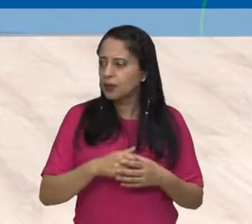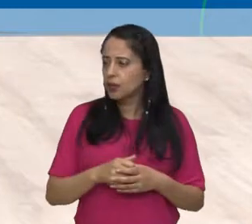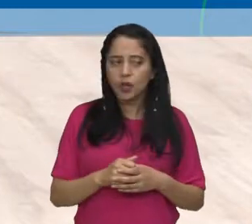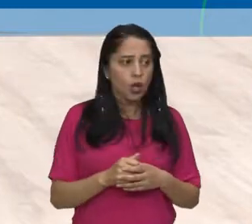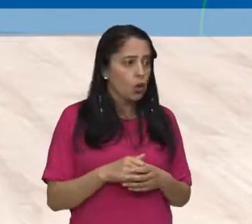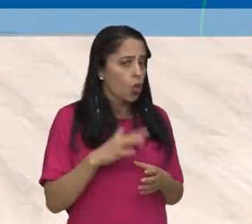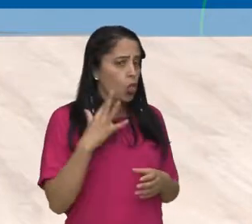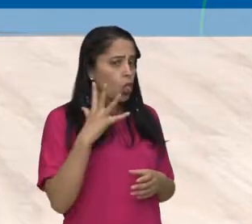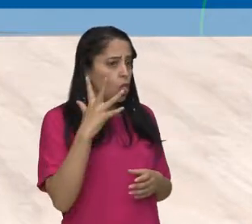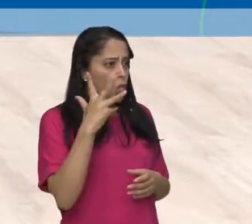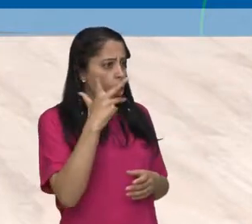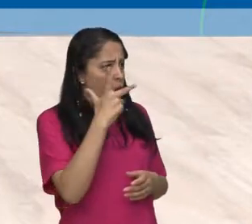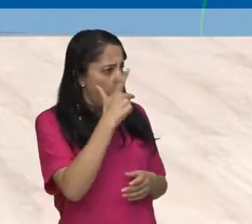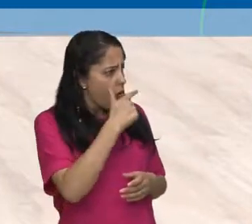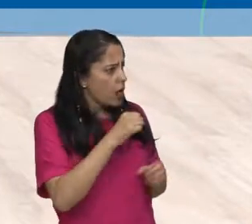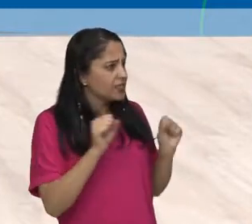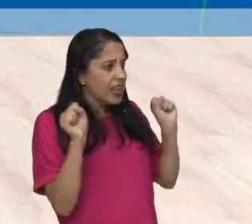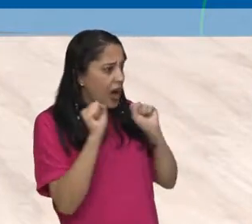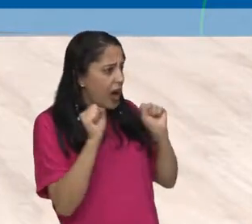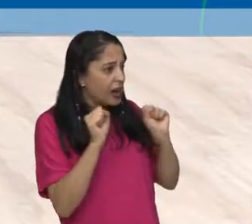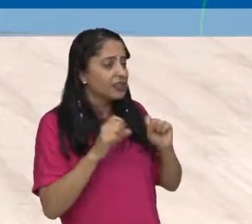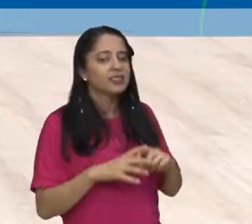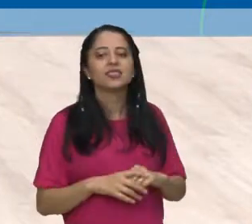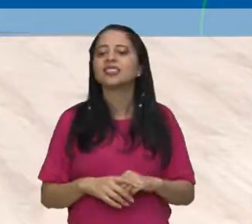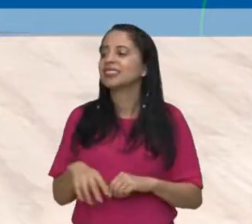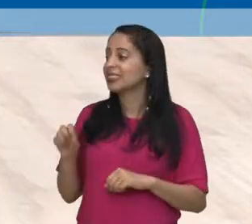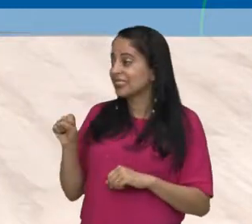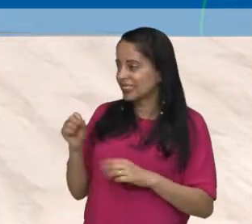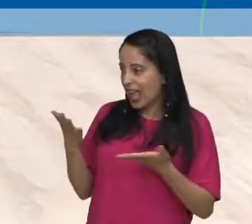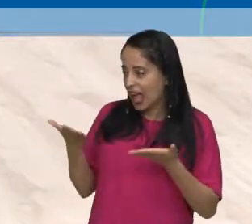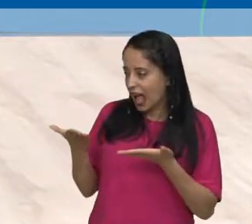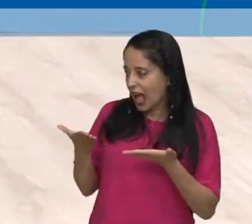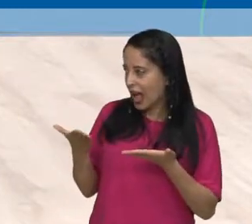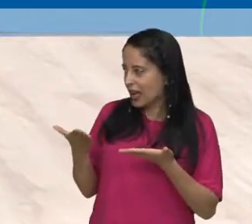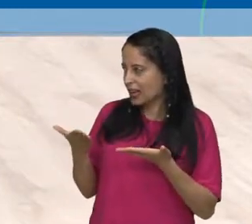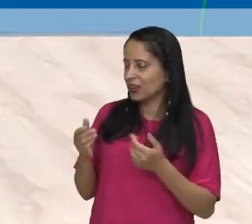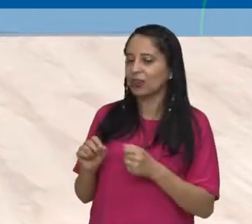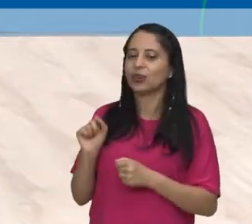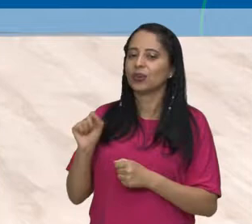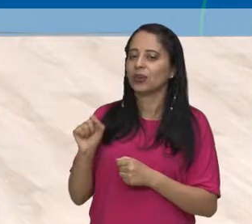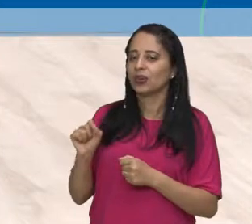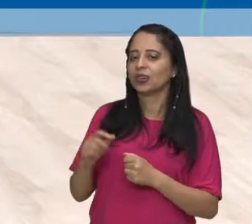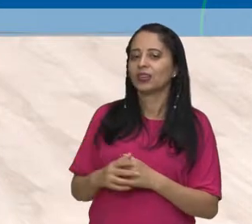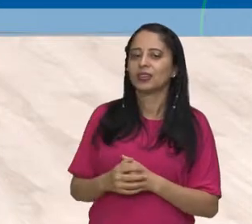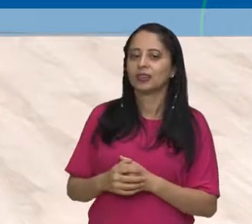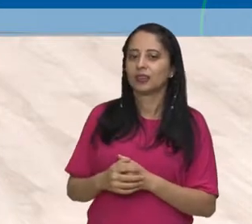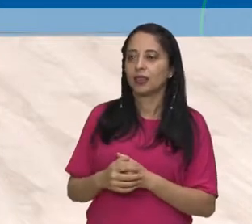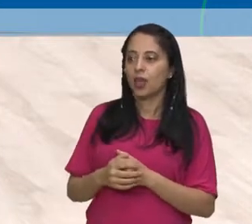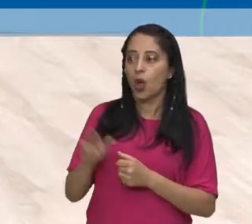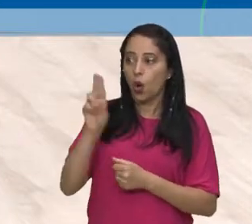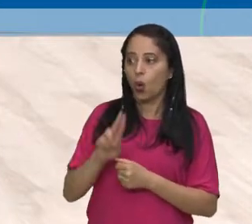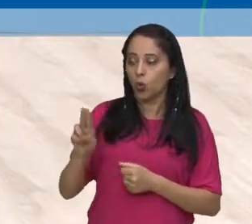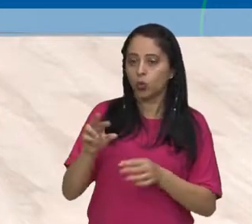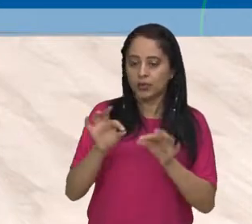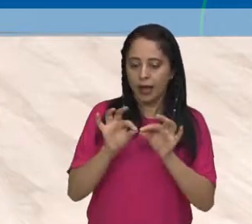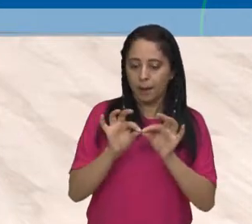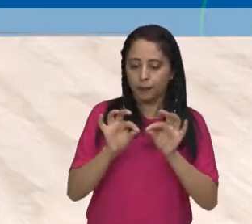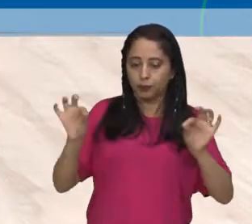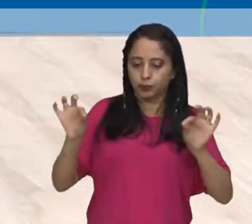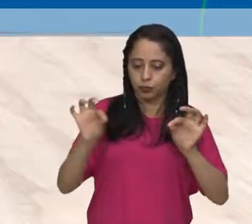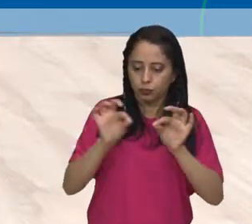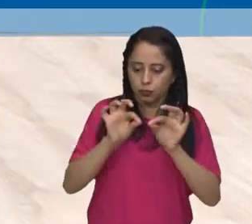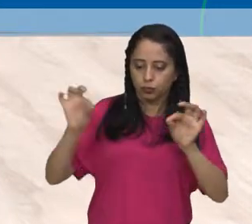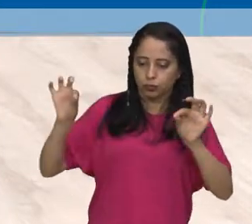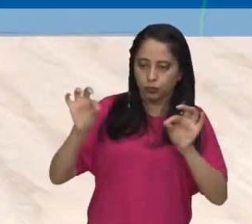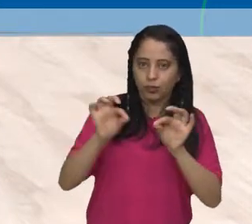que ficou, adorei. Sim, e agora vamos colocar o elástico. Para fazer o elástico é mais